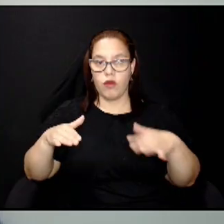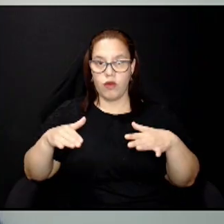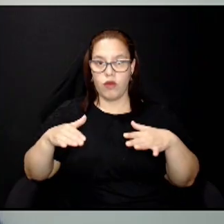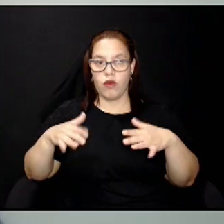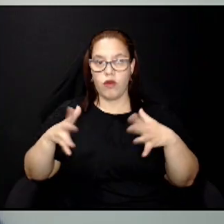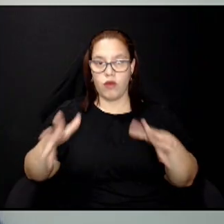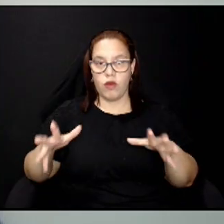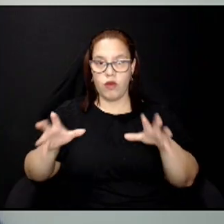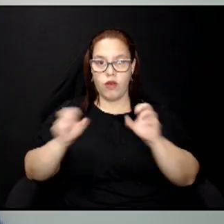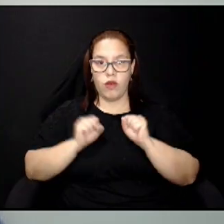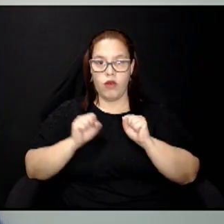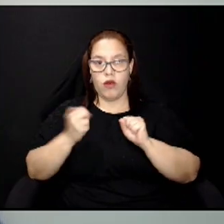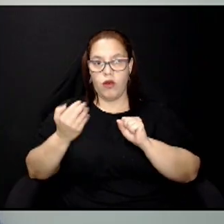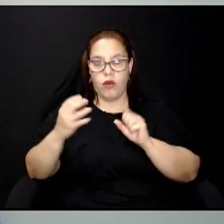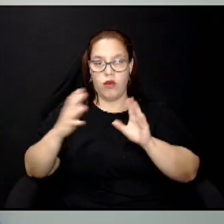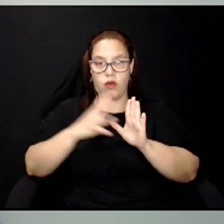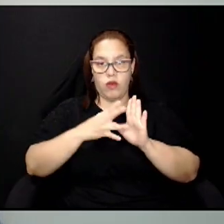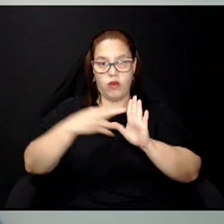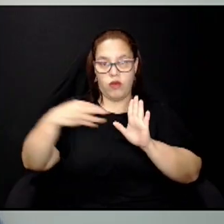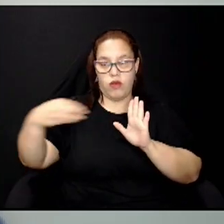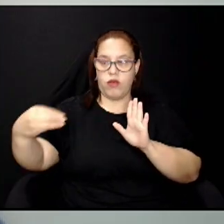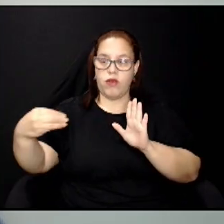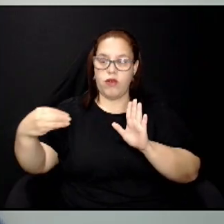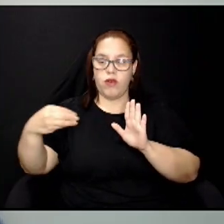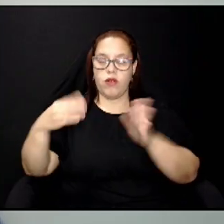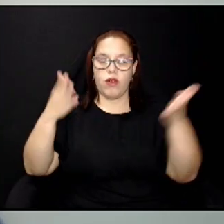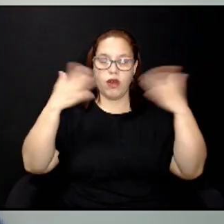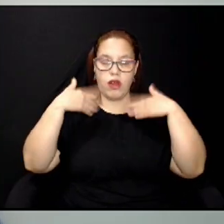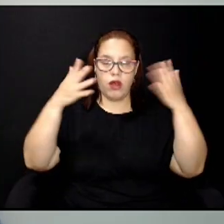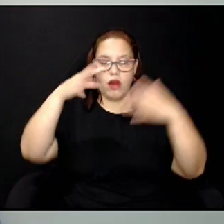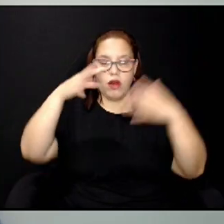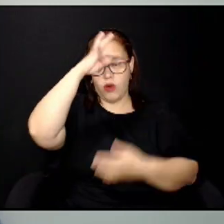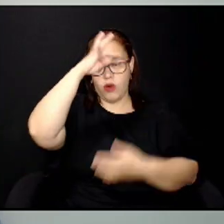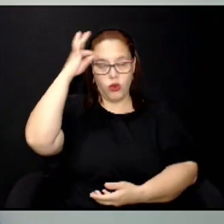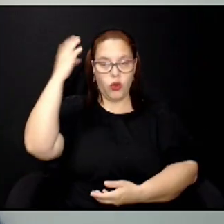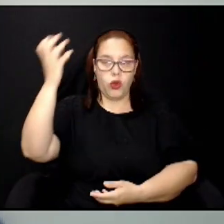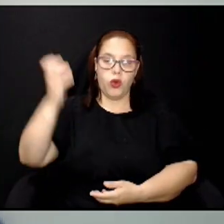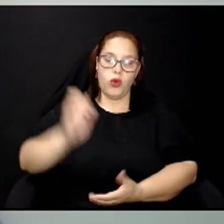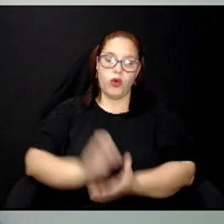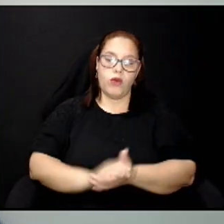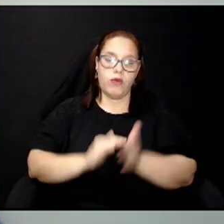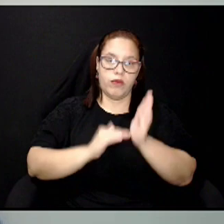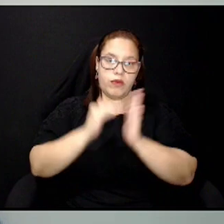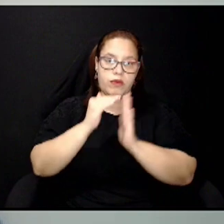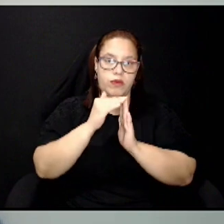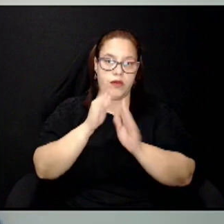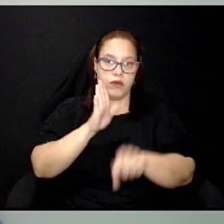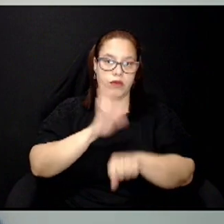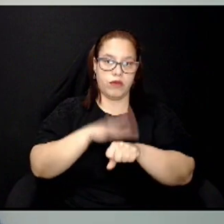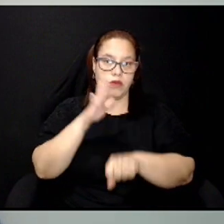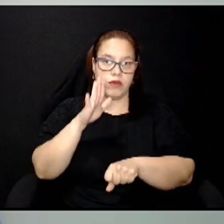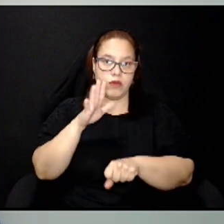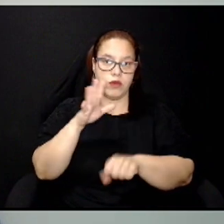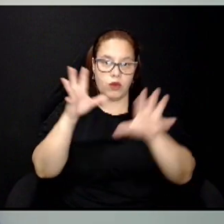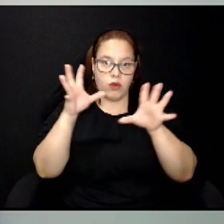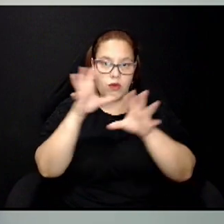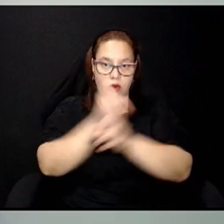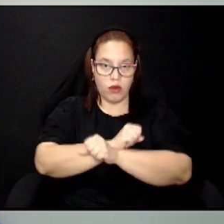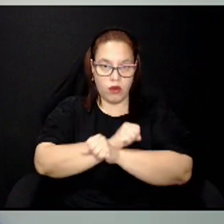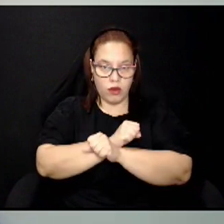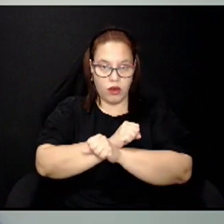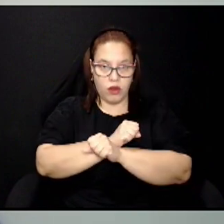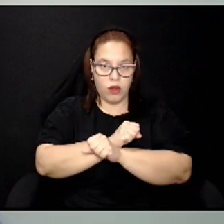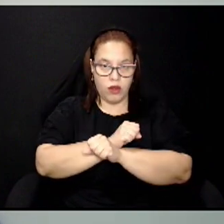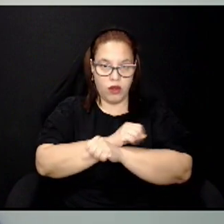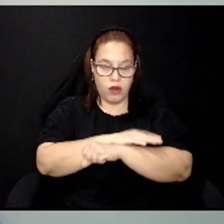ou refletir calor. Então, a gente tem a máxima de que quanto mais escura for a superfície, maior